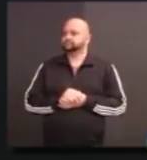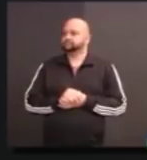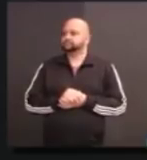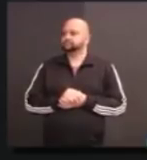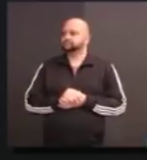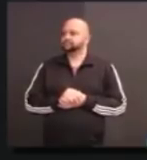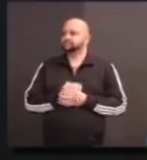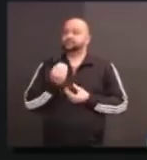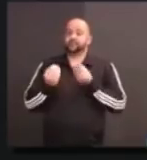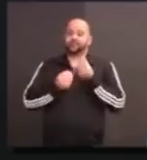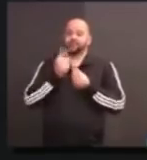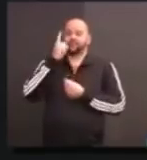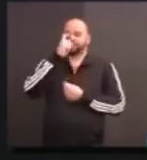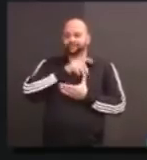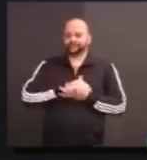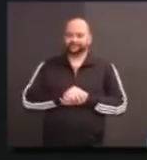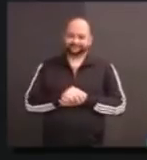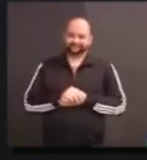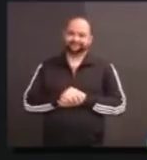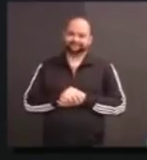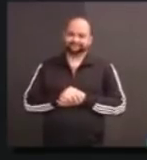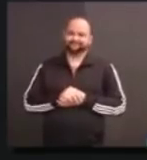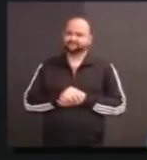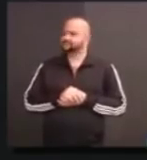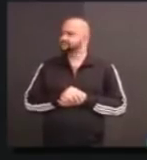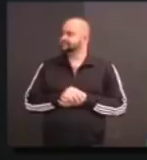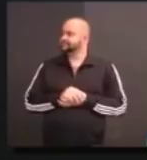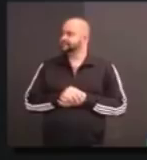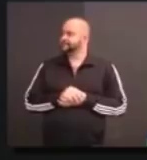Como é difícil. É fogo.